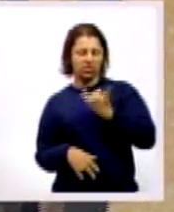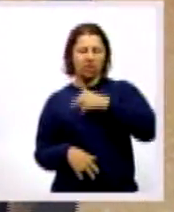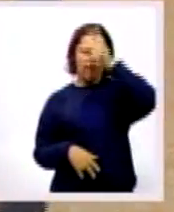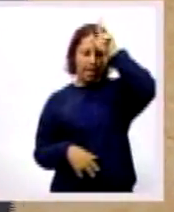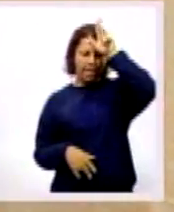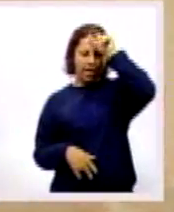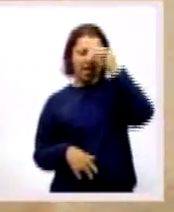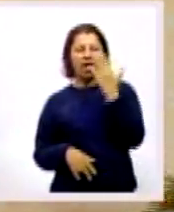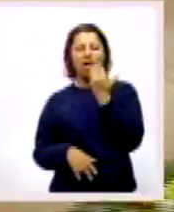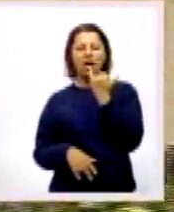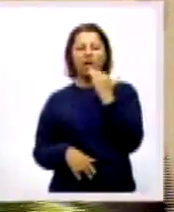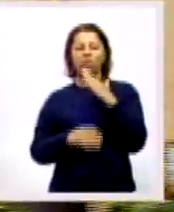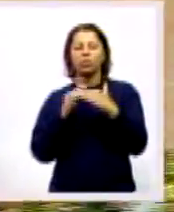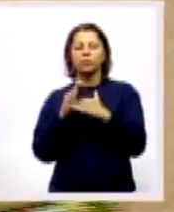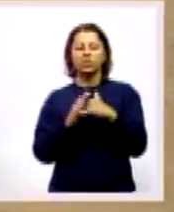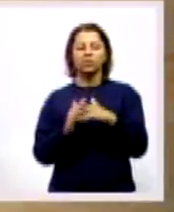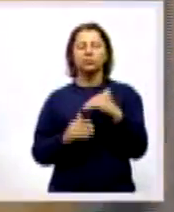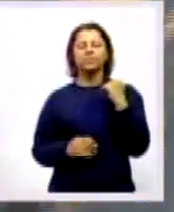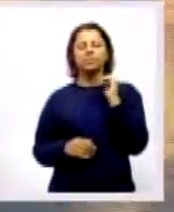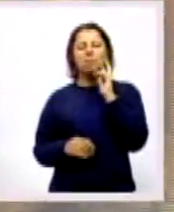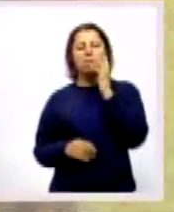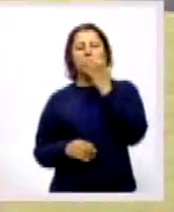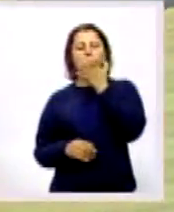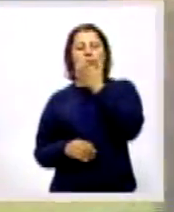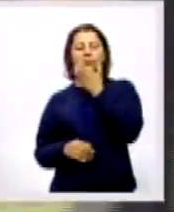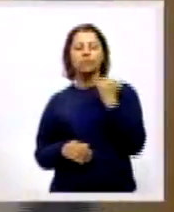É, a senhora falava isso.